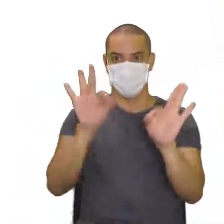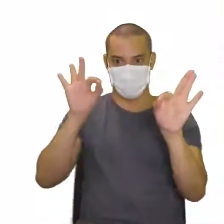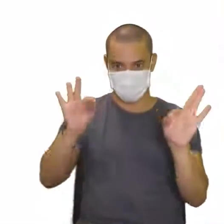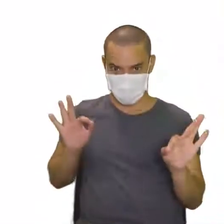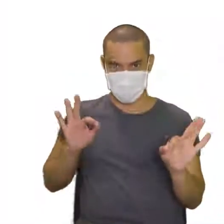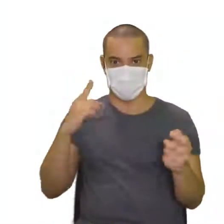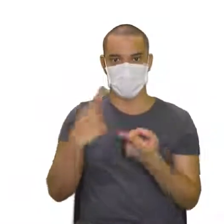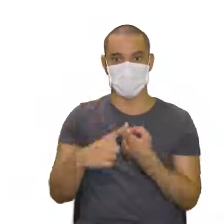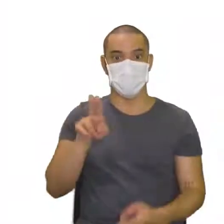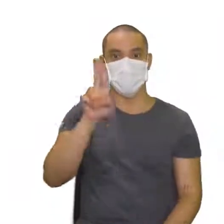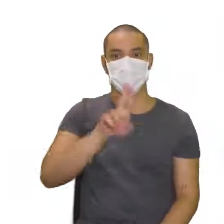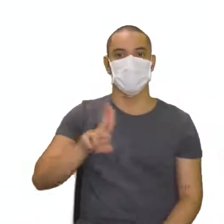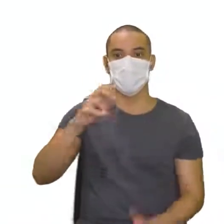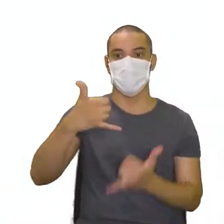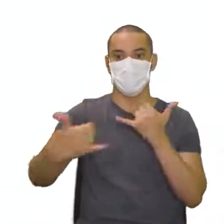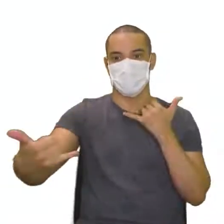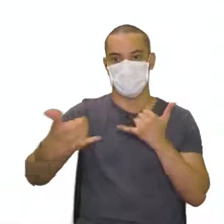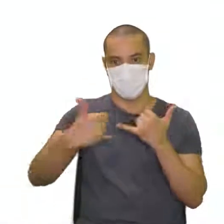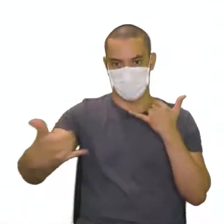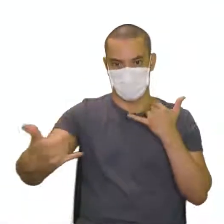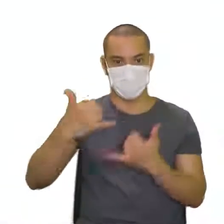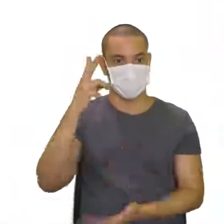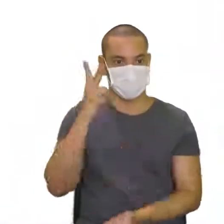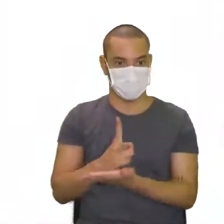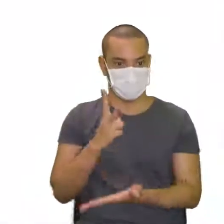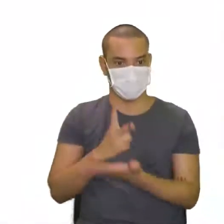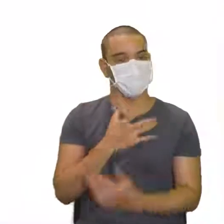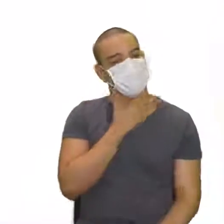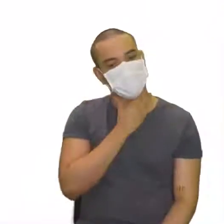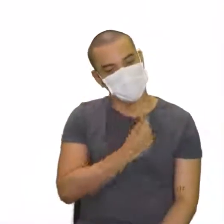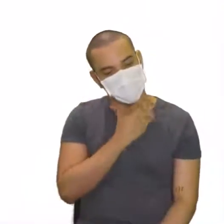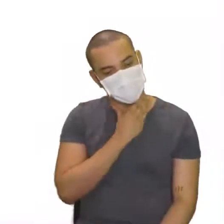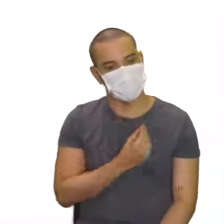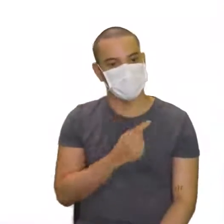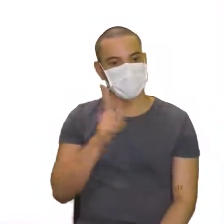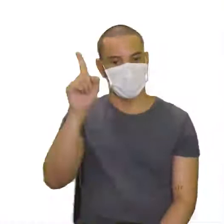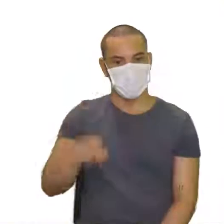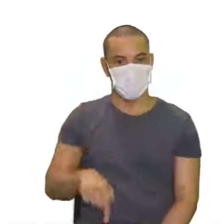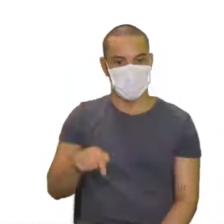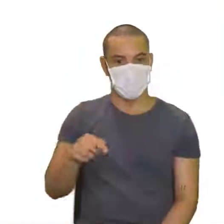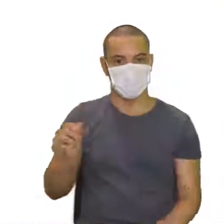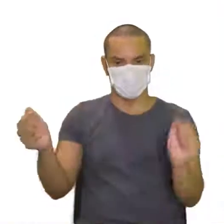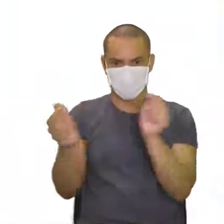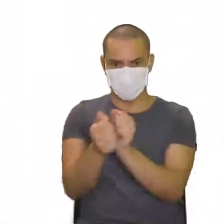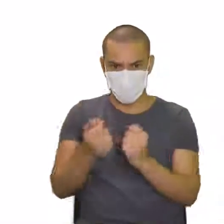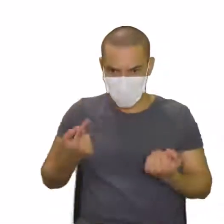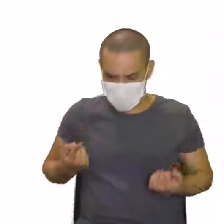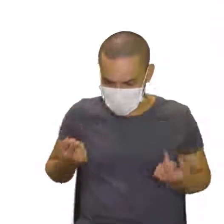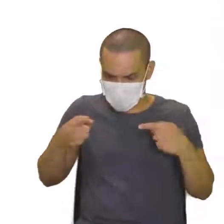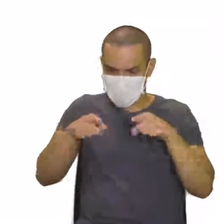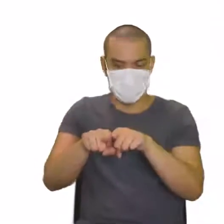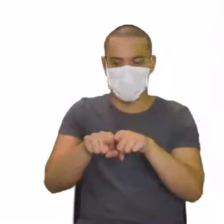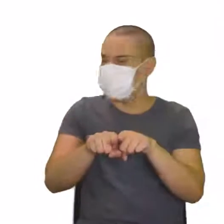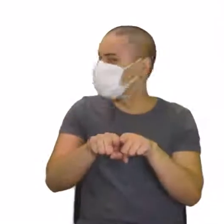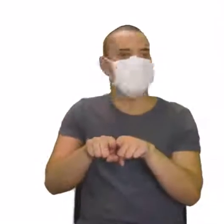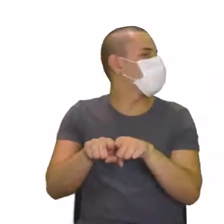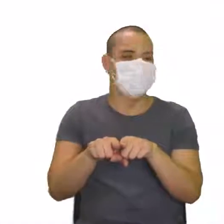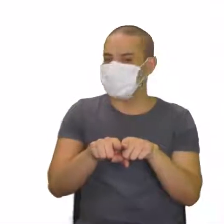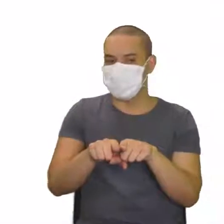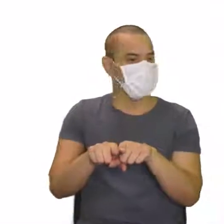estou trabalhando com fio condutor retilíneo. Falsa. É paralelo ao fio? Não é paralelo, pessoal.